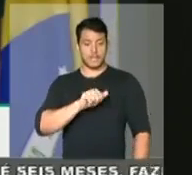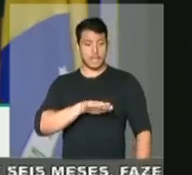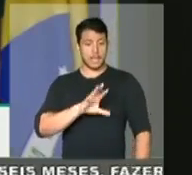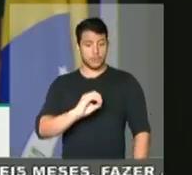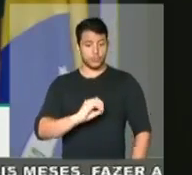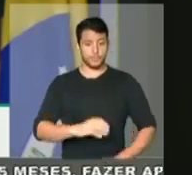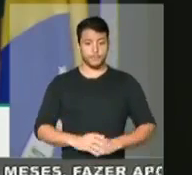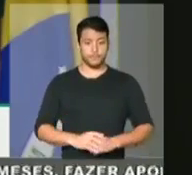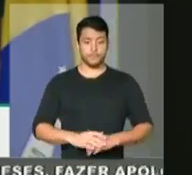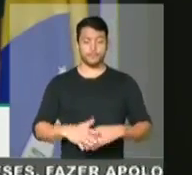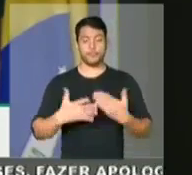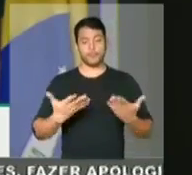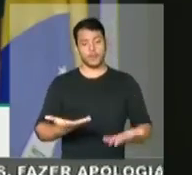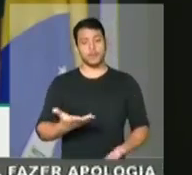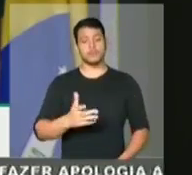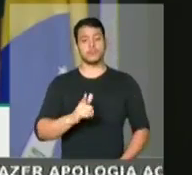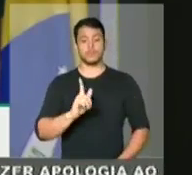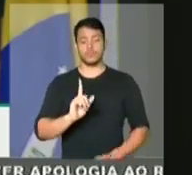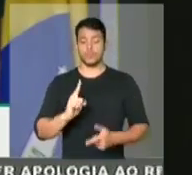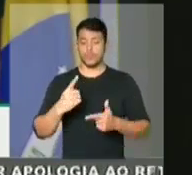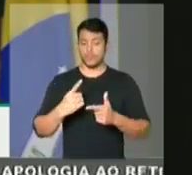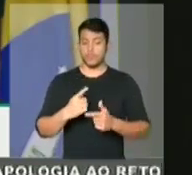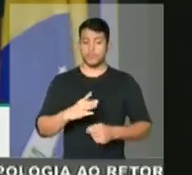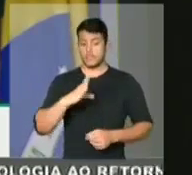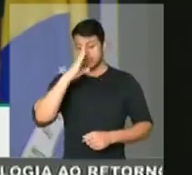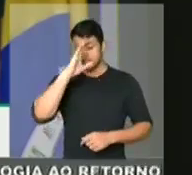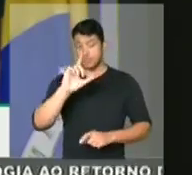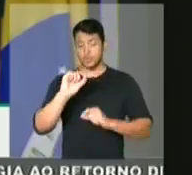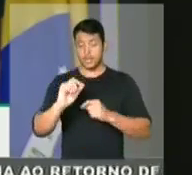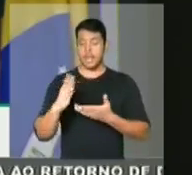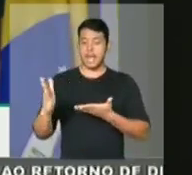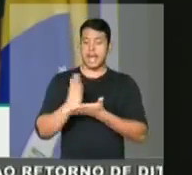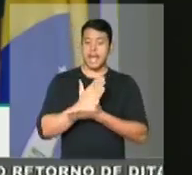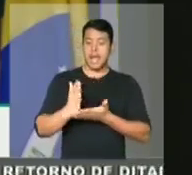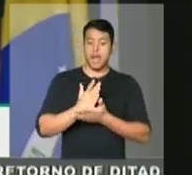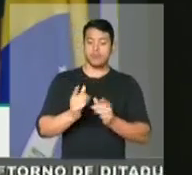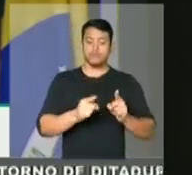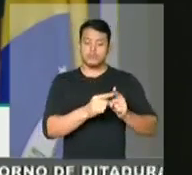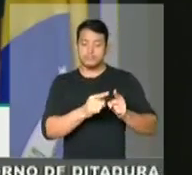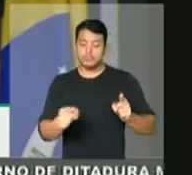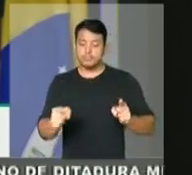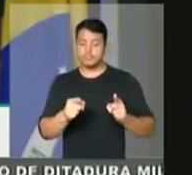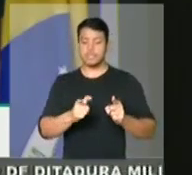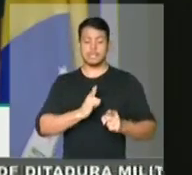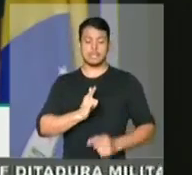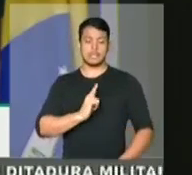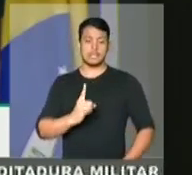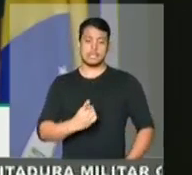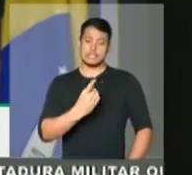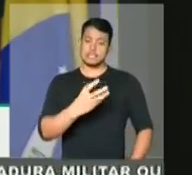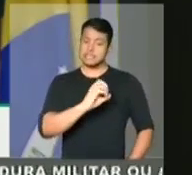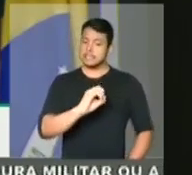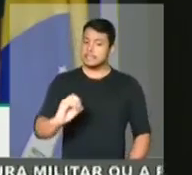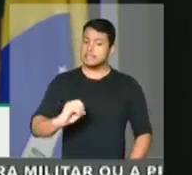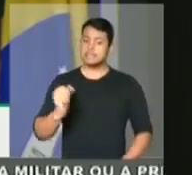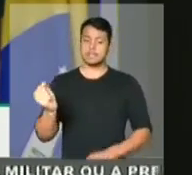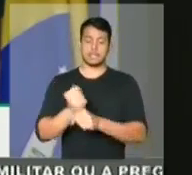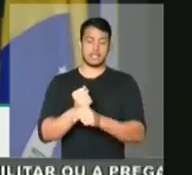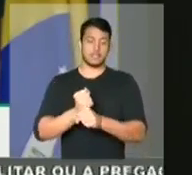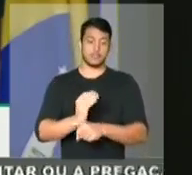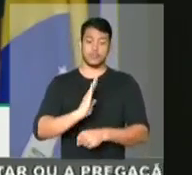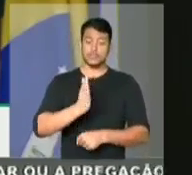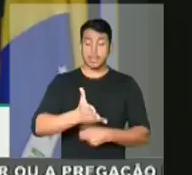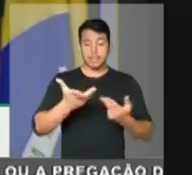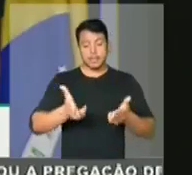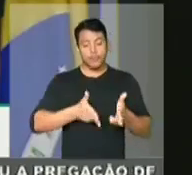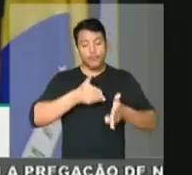eles, a idade de boa parte dos trechos, muitos deles construídos há mais de 100 anos, as faixas de domínios ferroviários